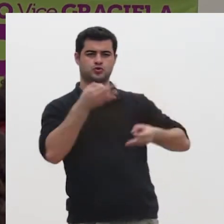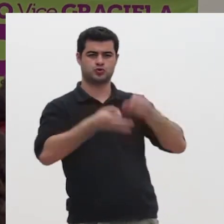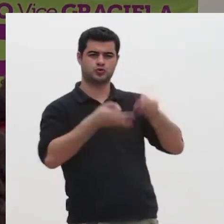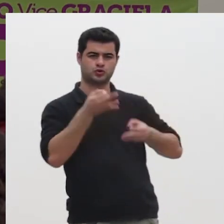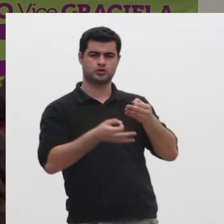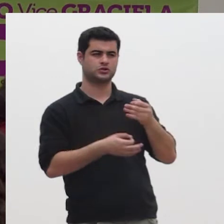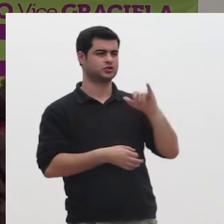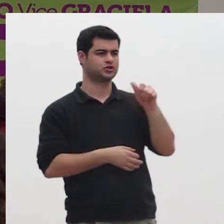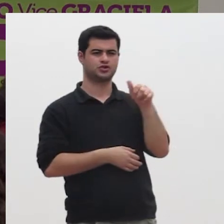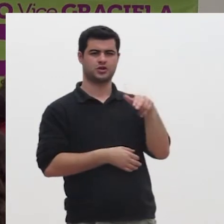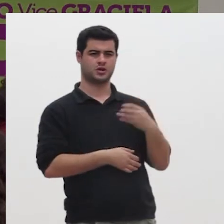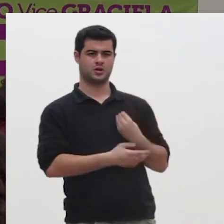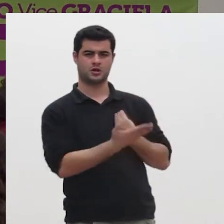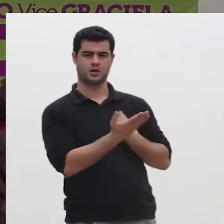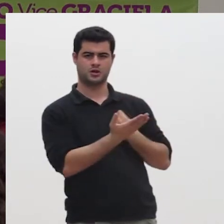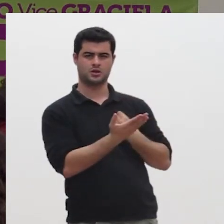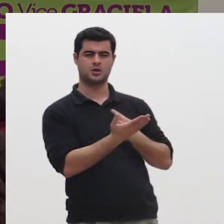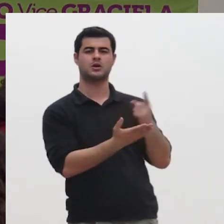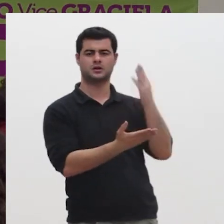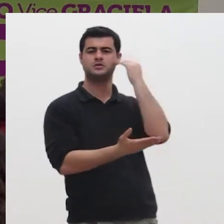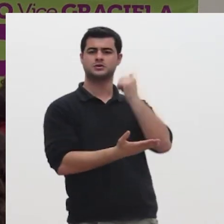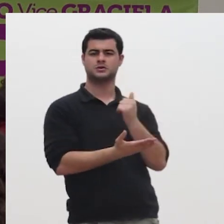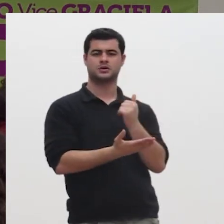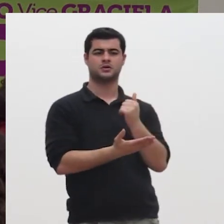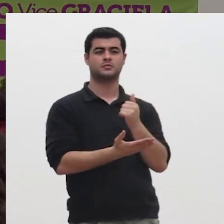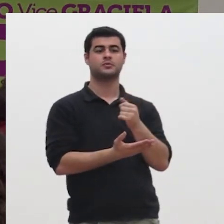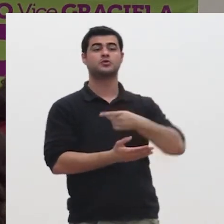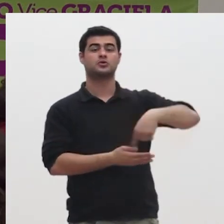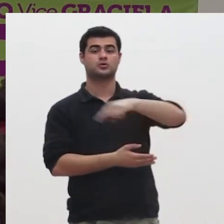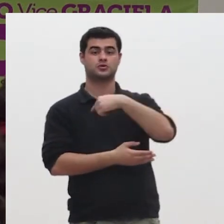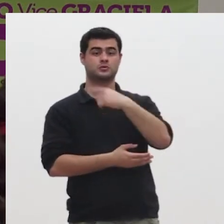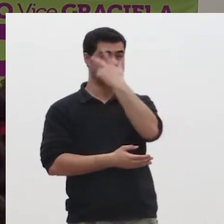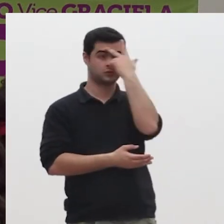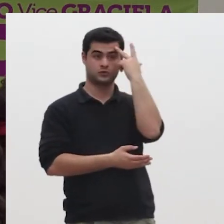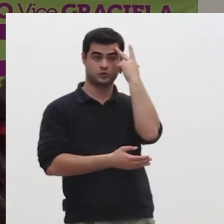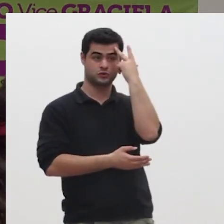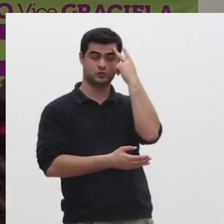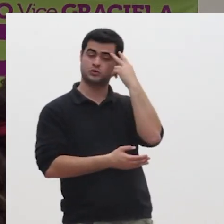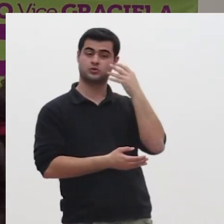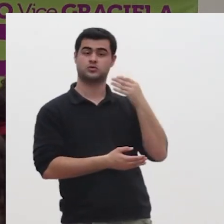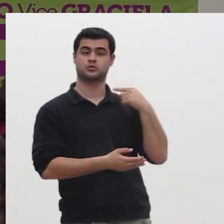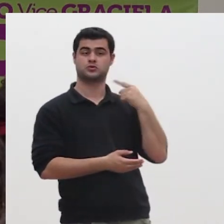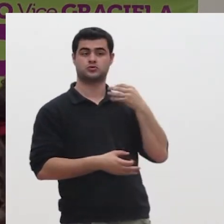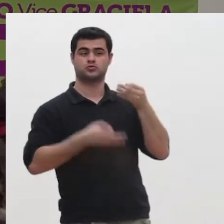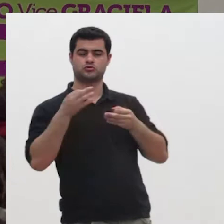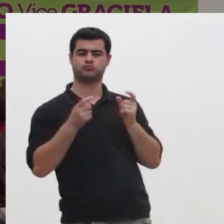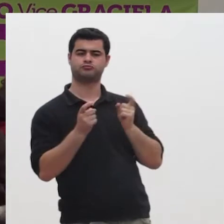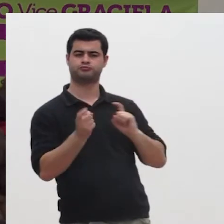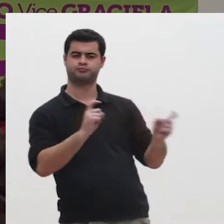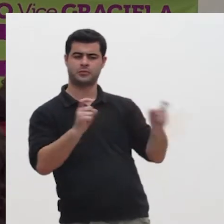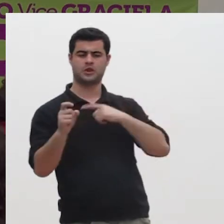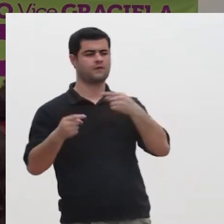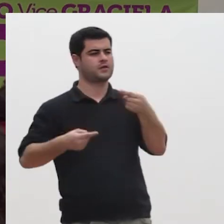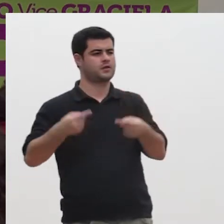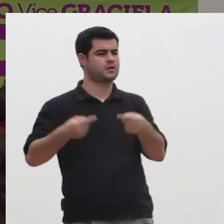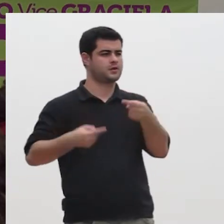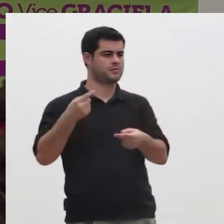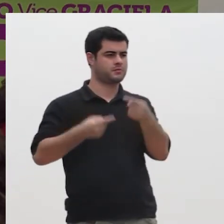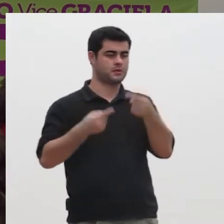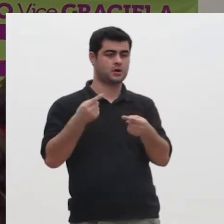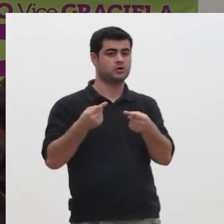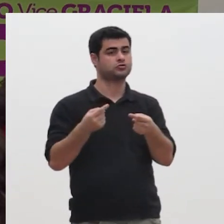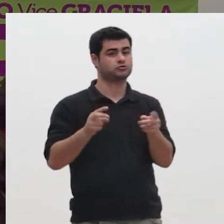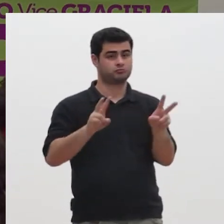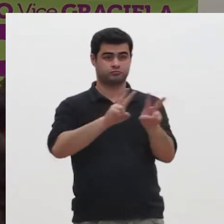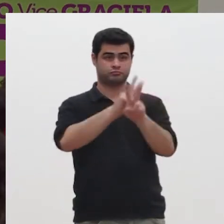ciências jurídicas, onde os servidores técnico-administrativos tiveram um imenso protagonismo no debate, discutiram com